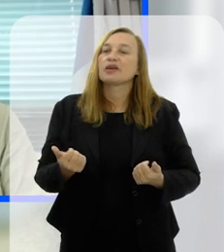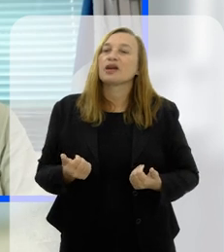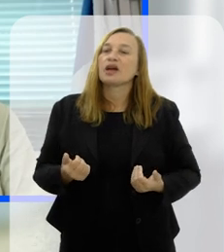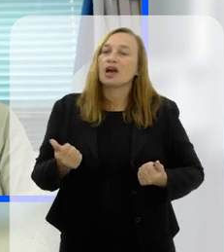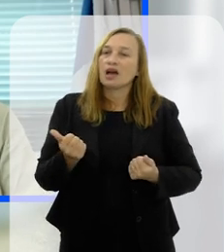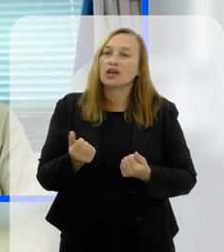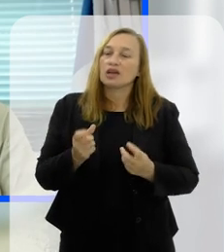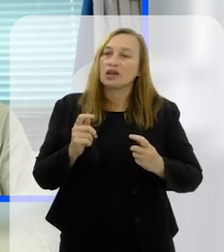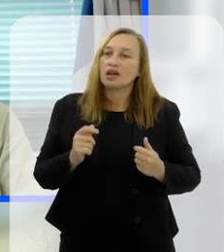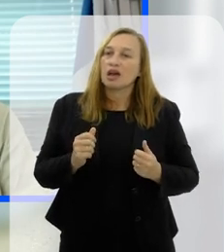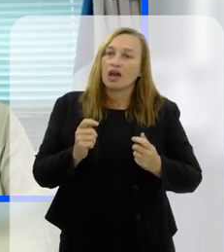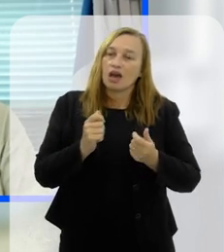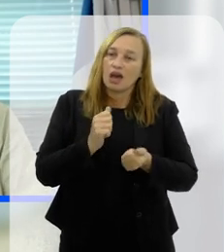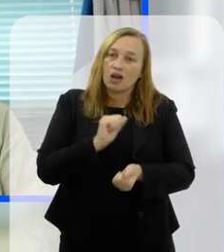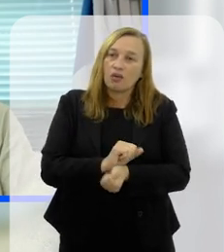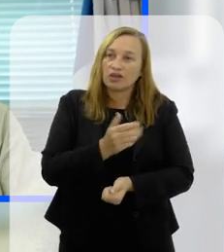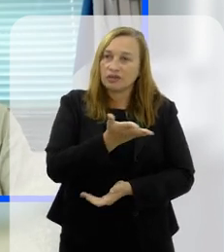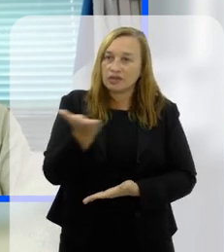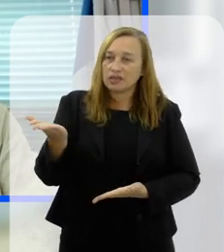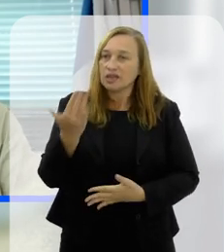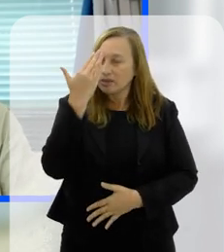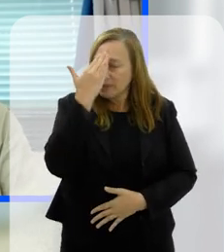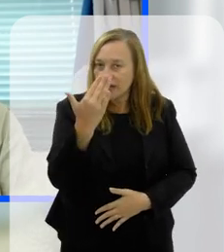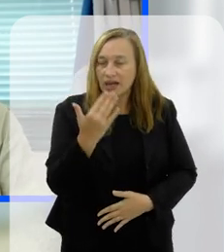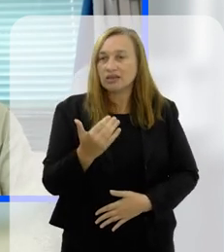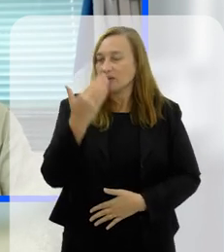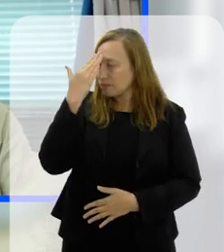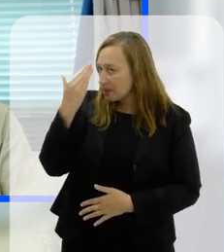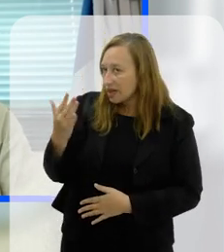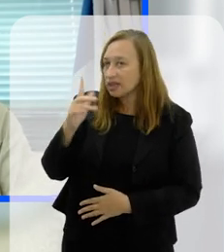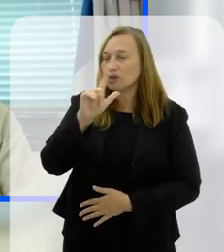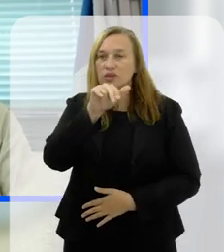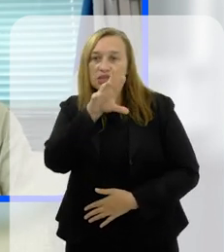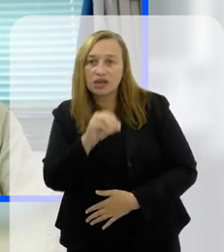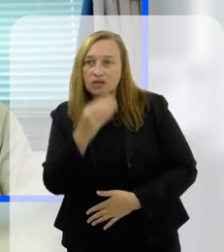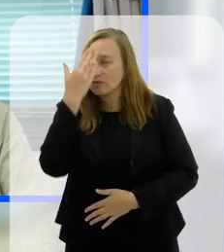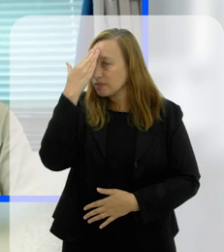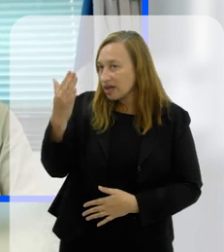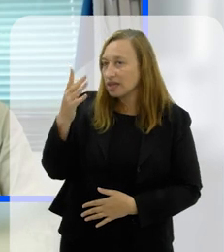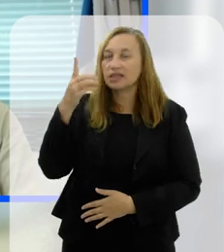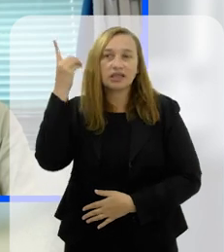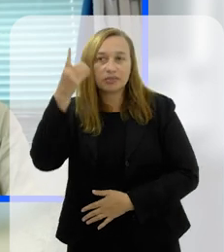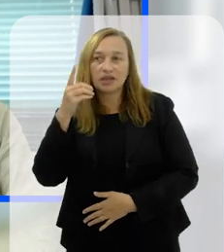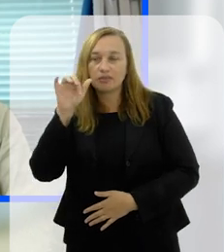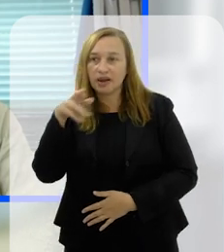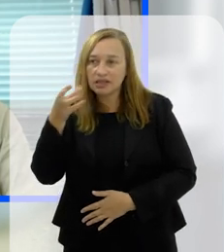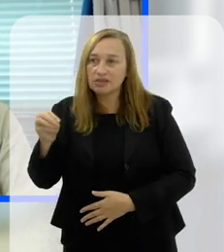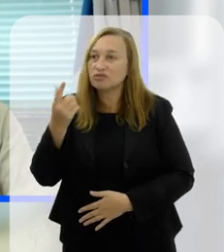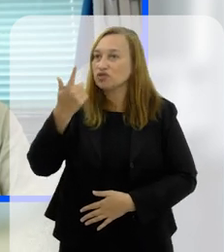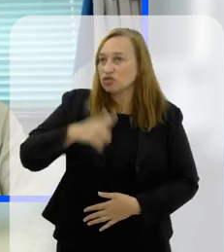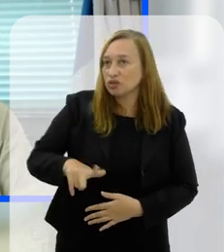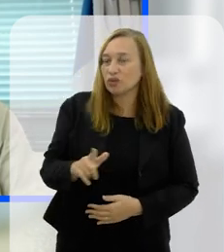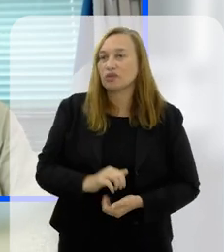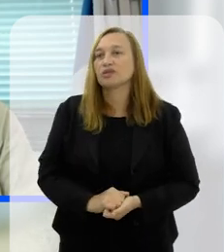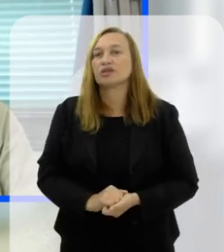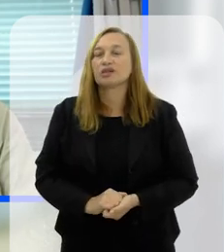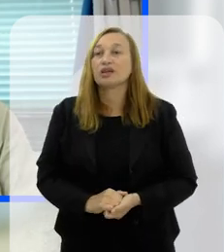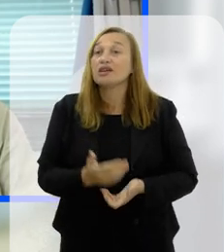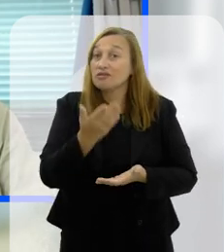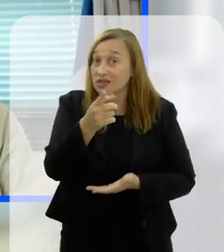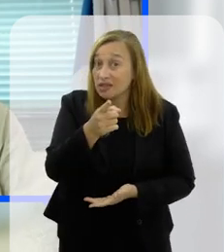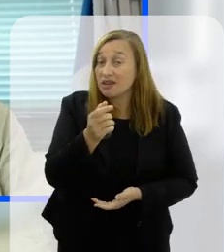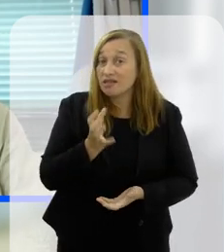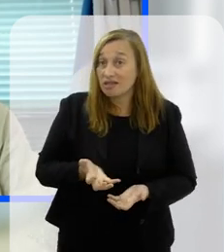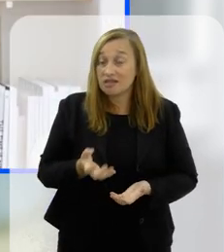conto com a presença de todos muito obrigado Tá certo muito obrigada Luciano muito obrigada Deputado brasão mais uma vez